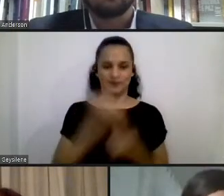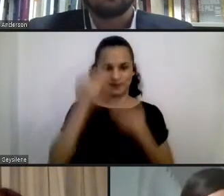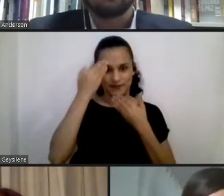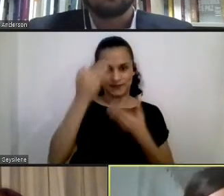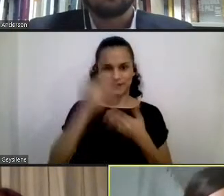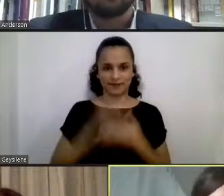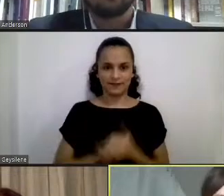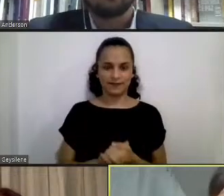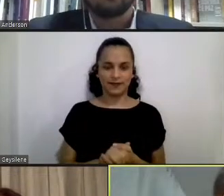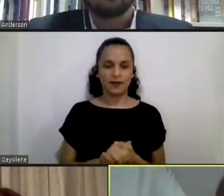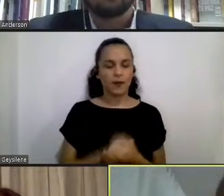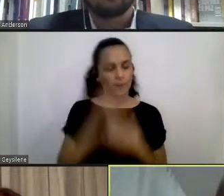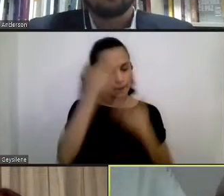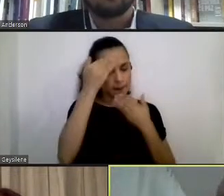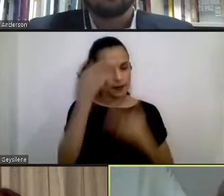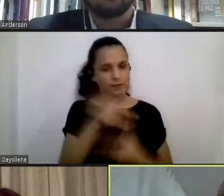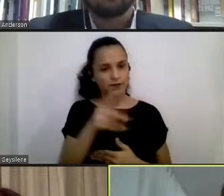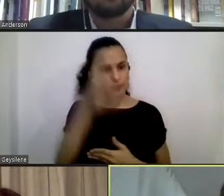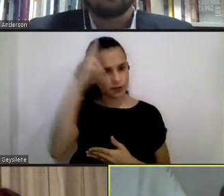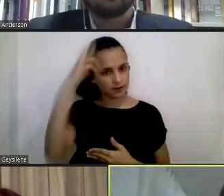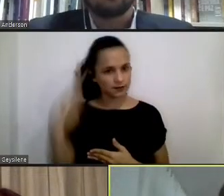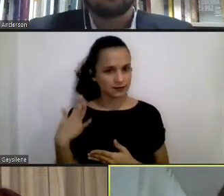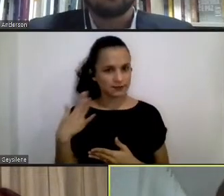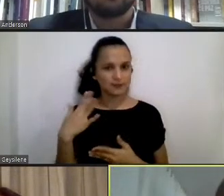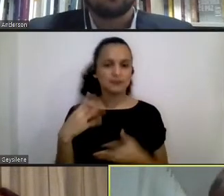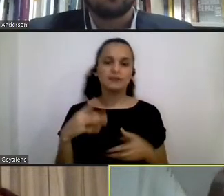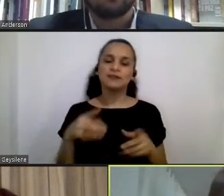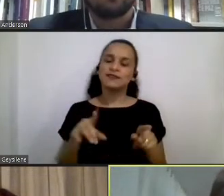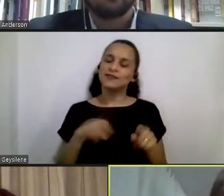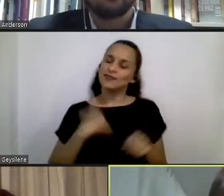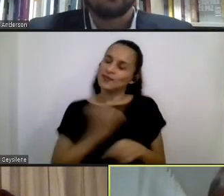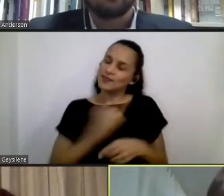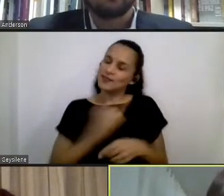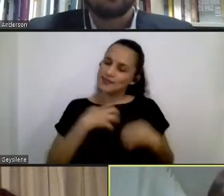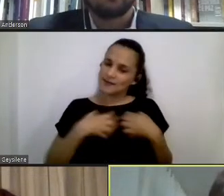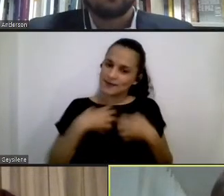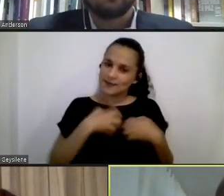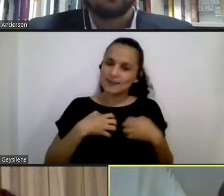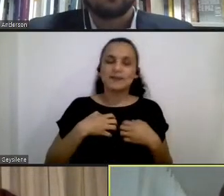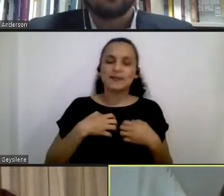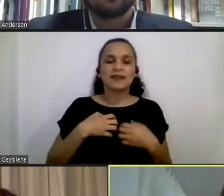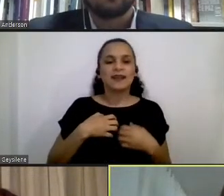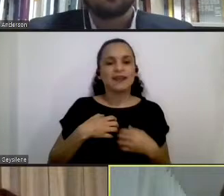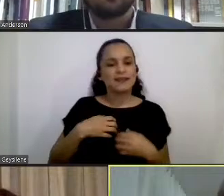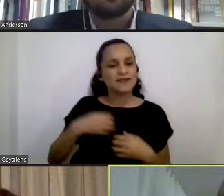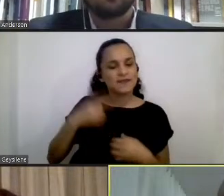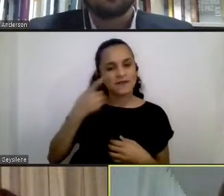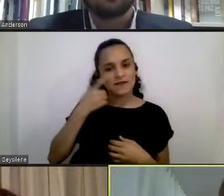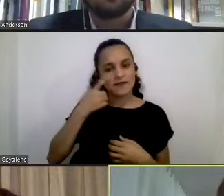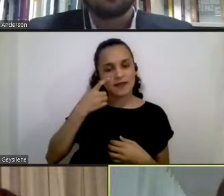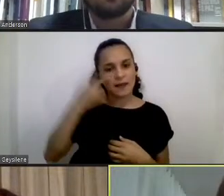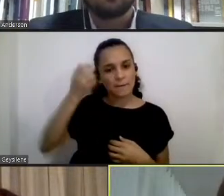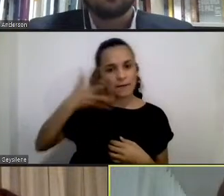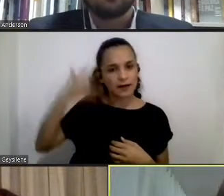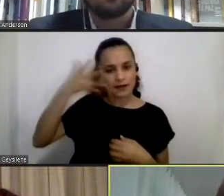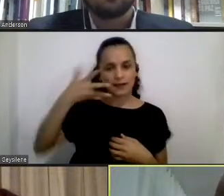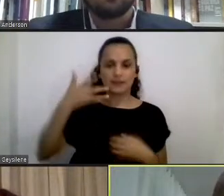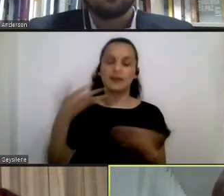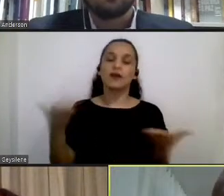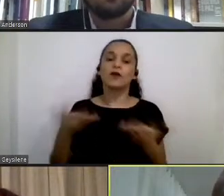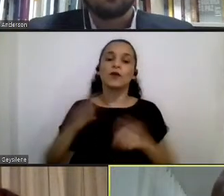Muito obrigada, professora Rosana. Estão todos ansiosos, né, para ouvir a palestra, então vamos ouvir o último